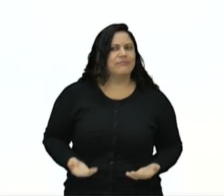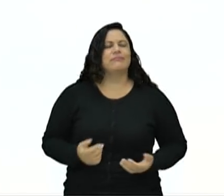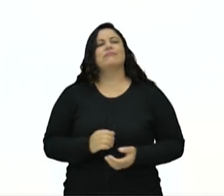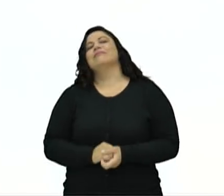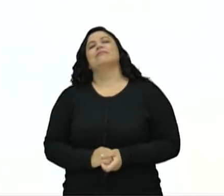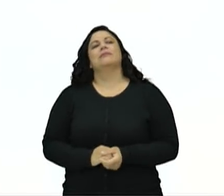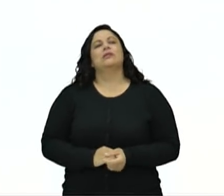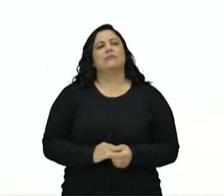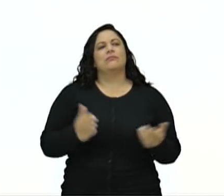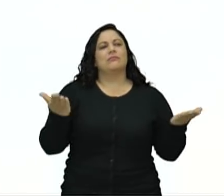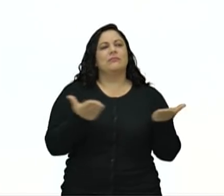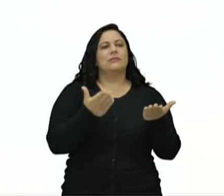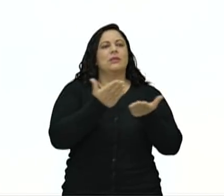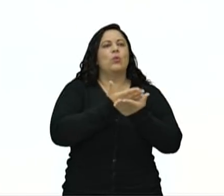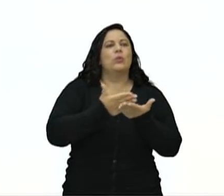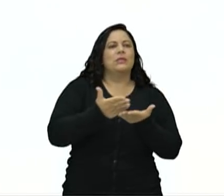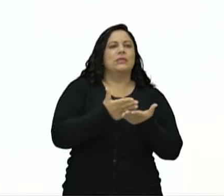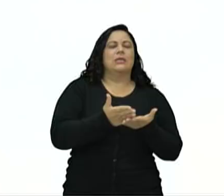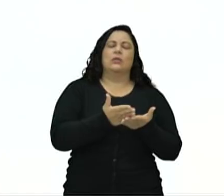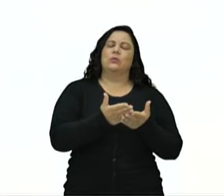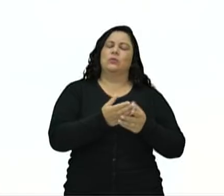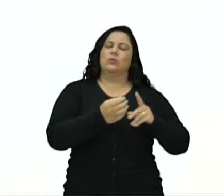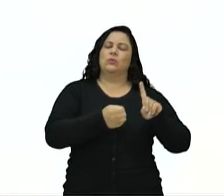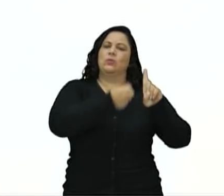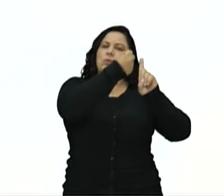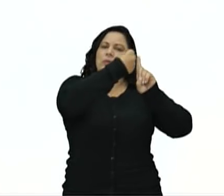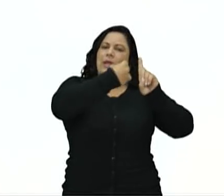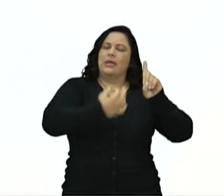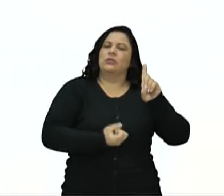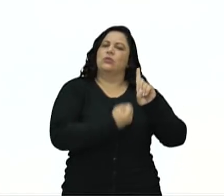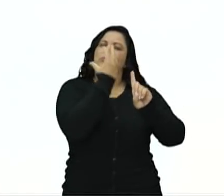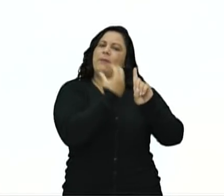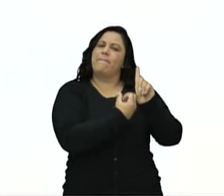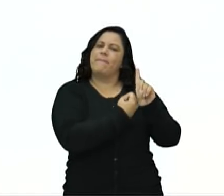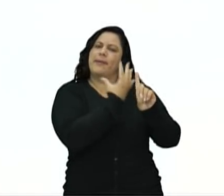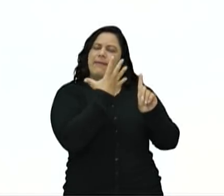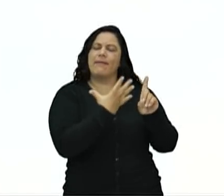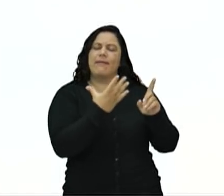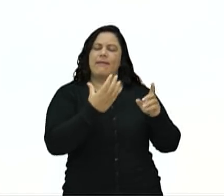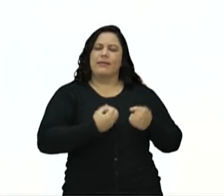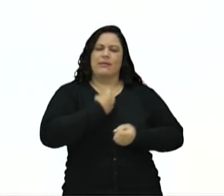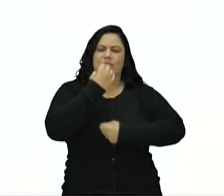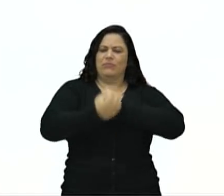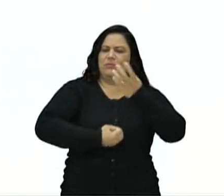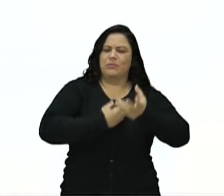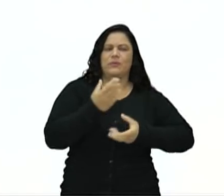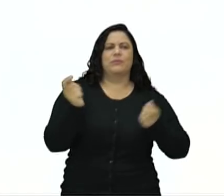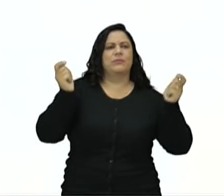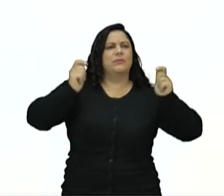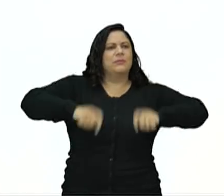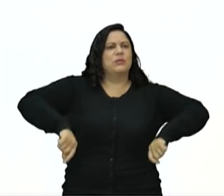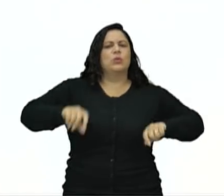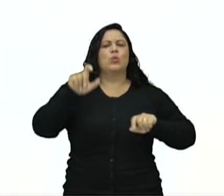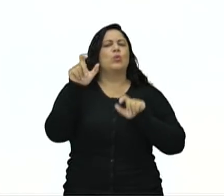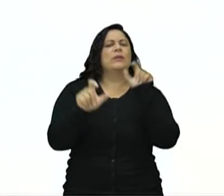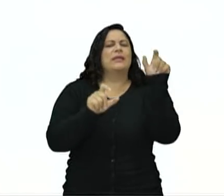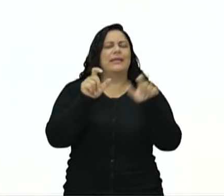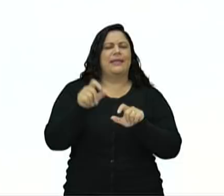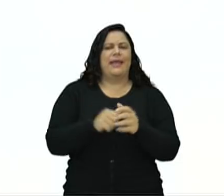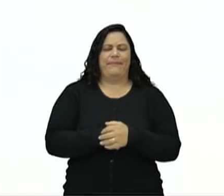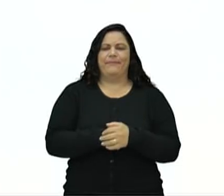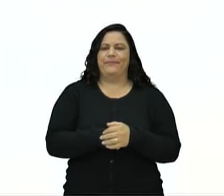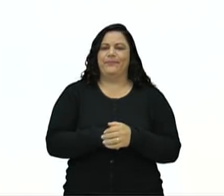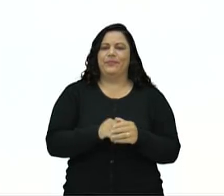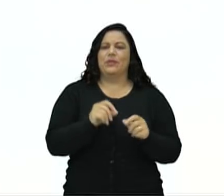que compõem esse gênero textual. Assinale a alternativa correta. O narrador é em primeira pessoa ou o narrador é em